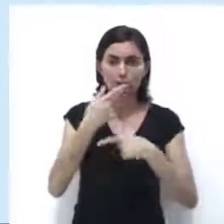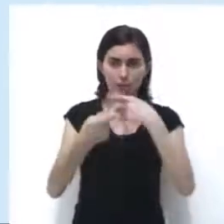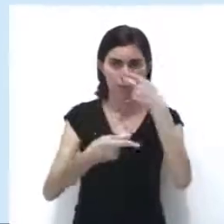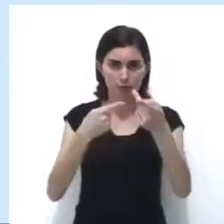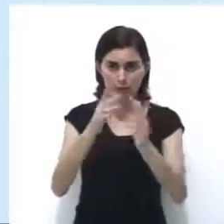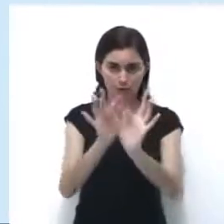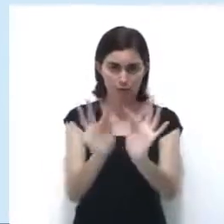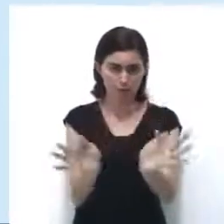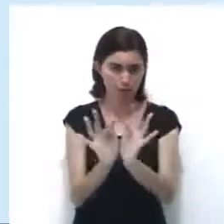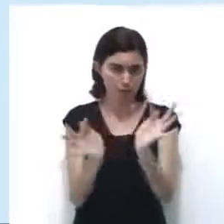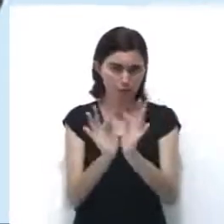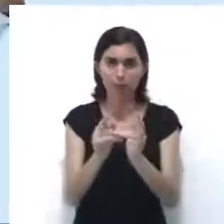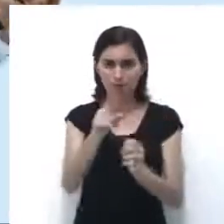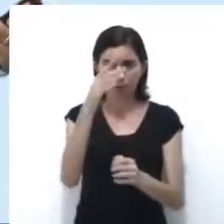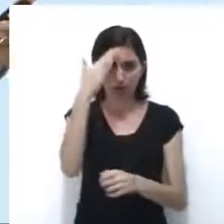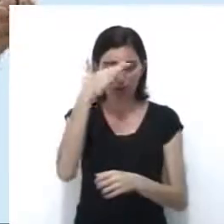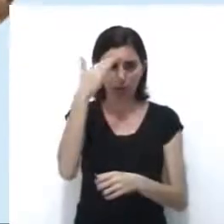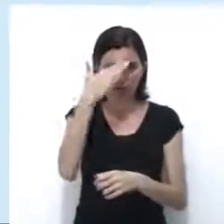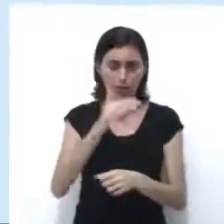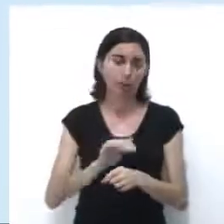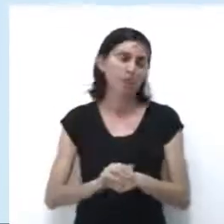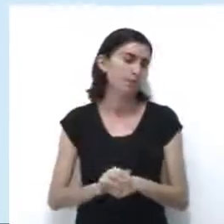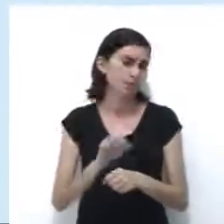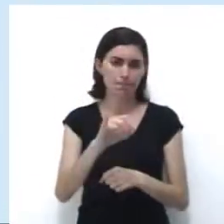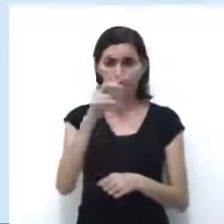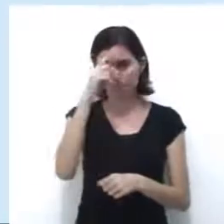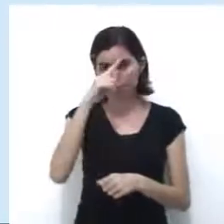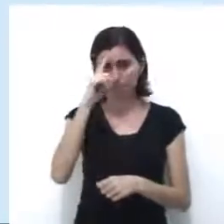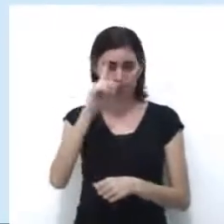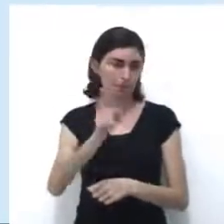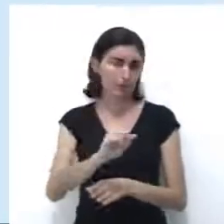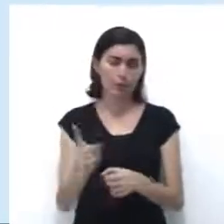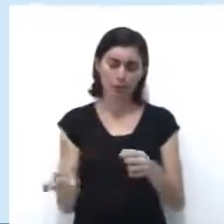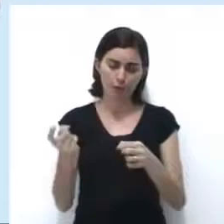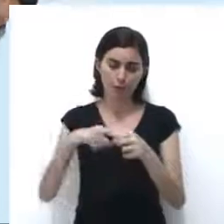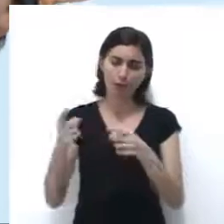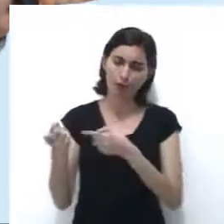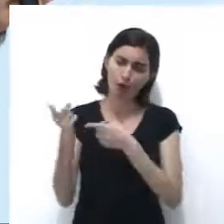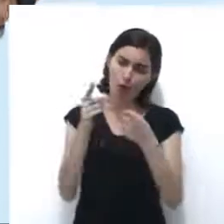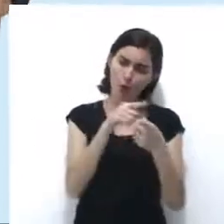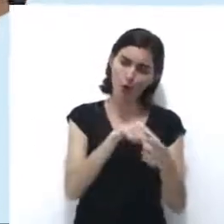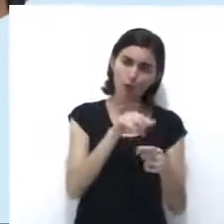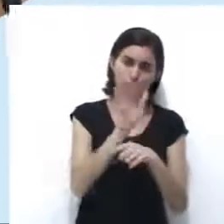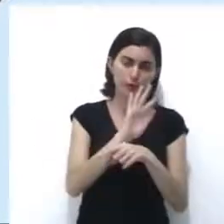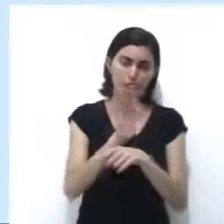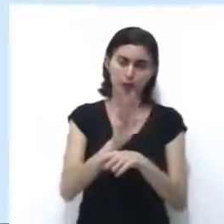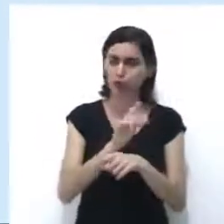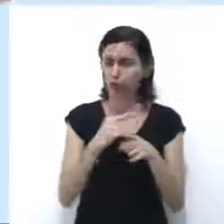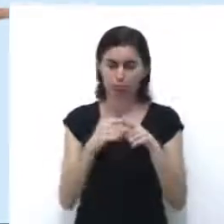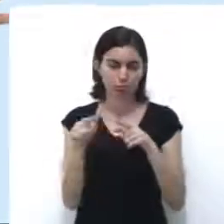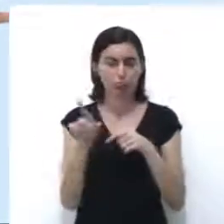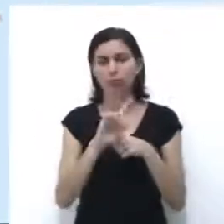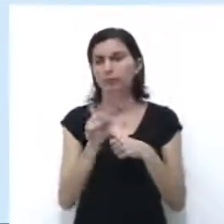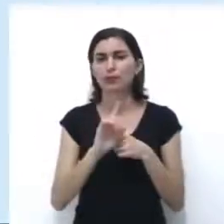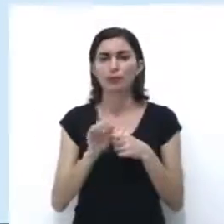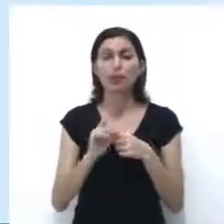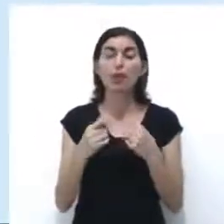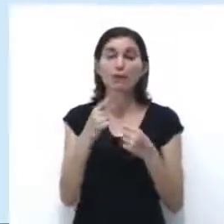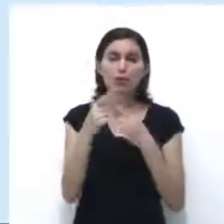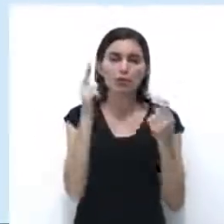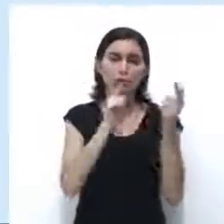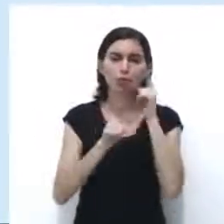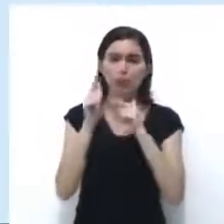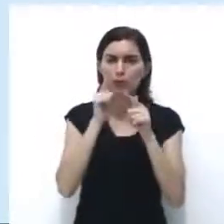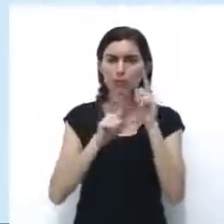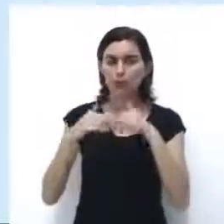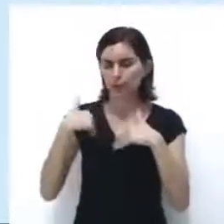para você de maneira simples, espero que você entenda. Se você não entendeu, você volta um pouquinho lá o seu vídeo, não tem problema, de forma